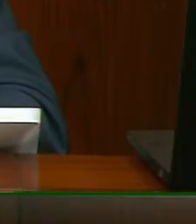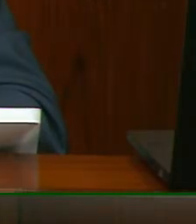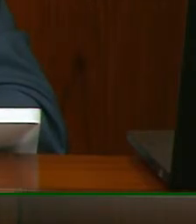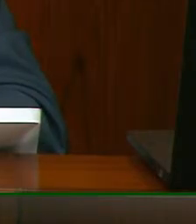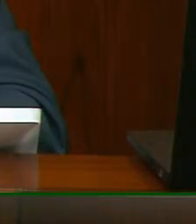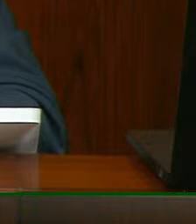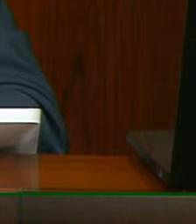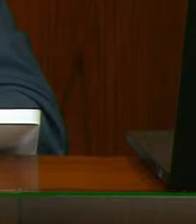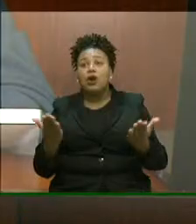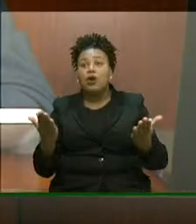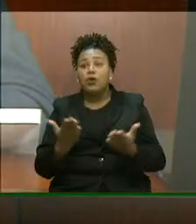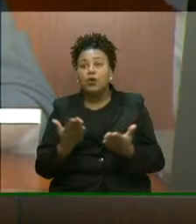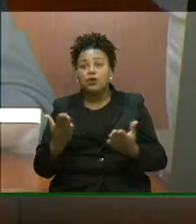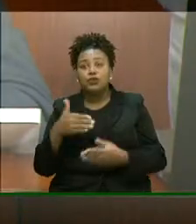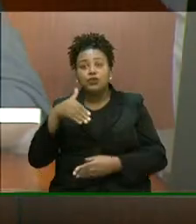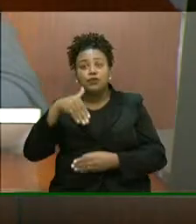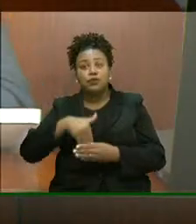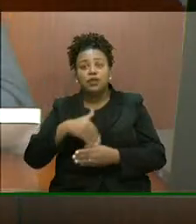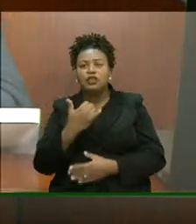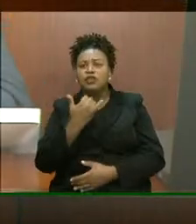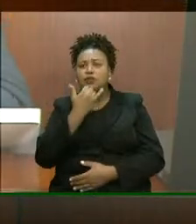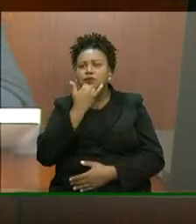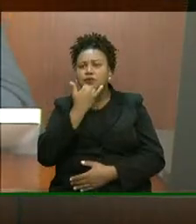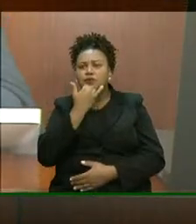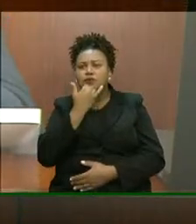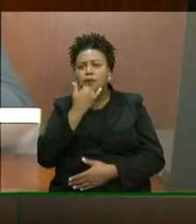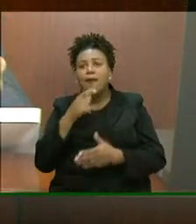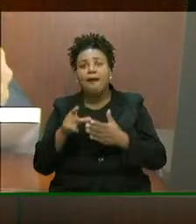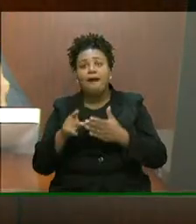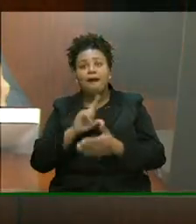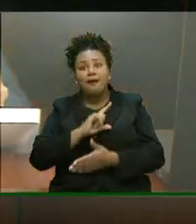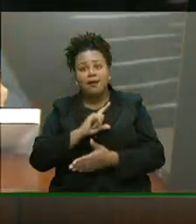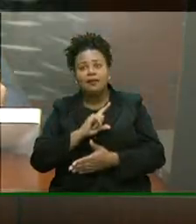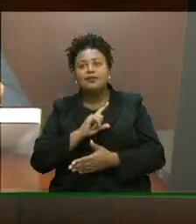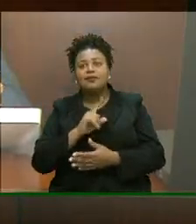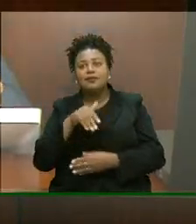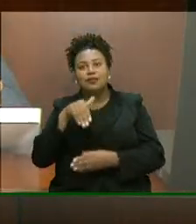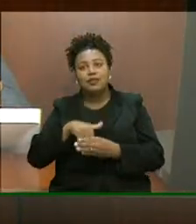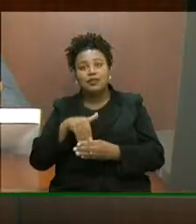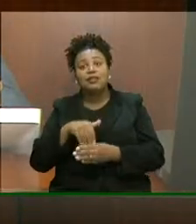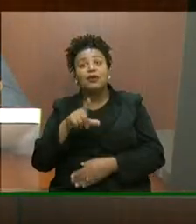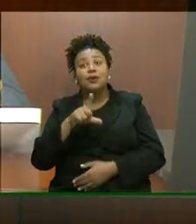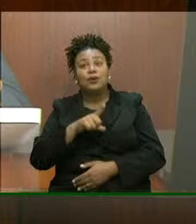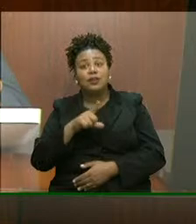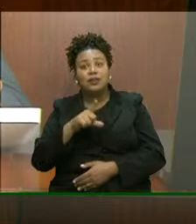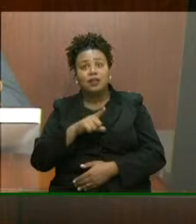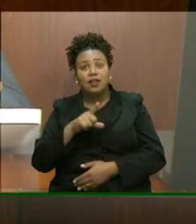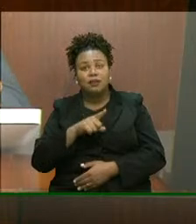Na ordem do dia... desculpe. Antes de mais nada, antes de passar a ordem do dia, nós temos aqui,